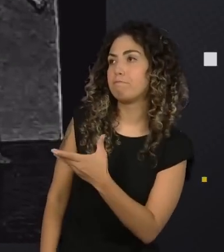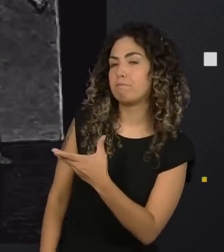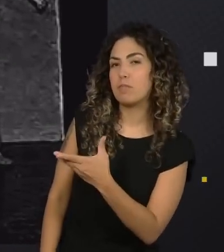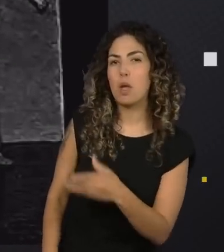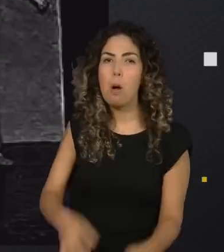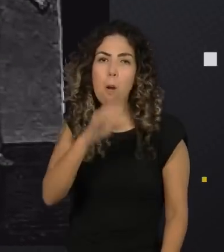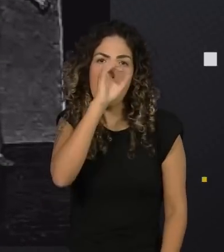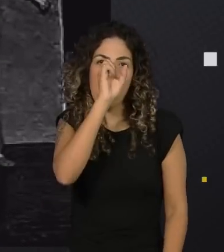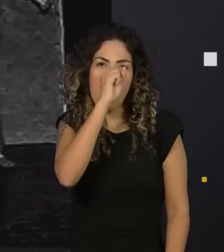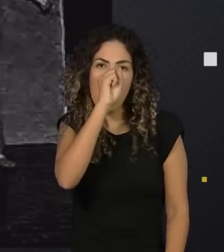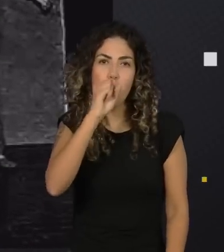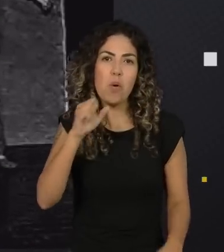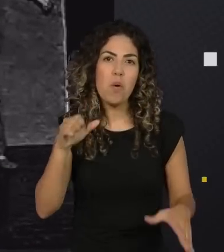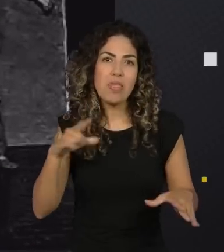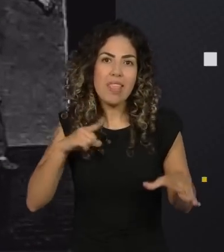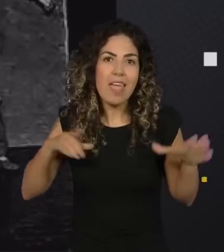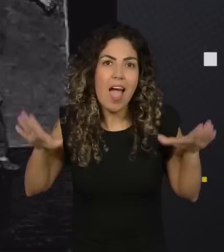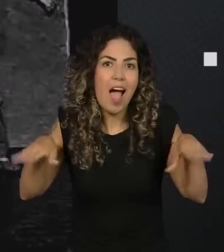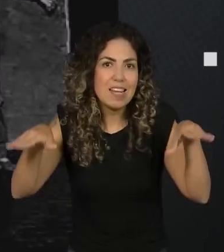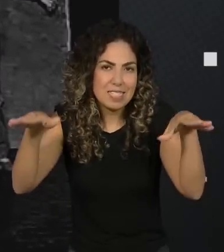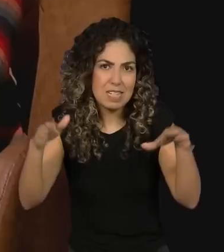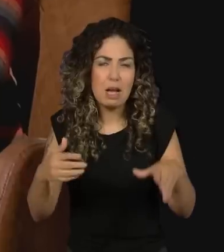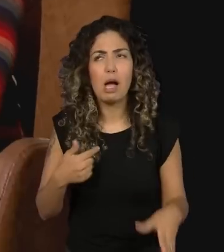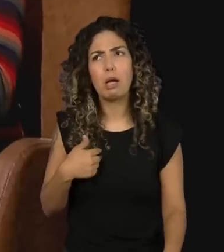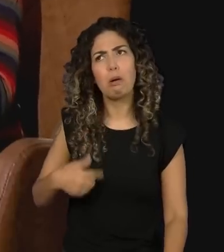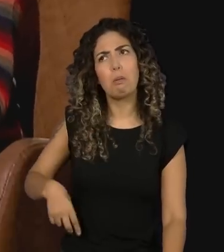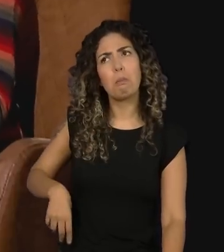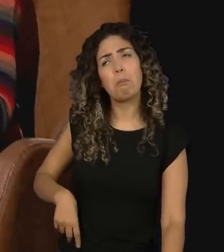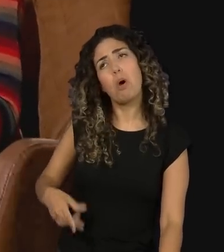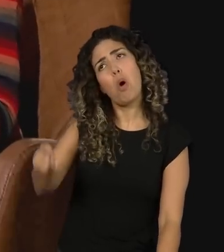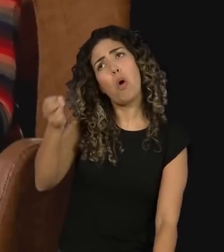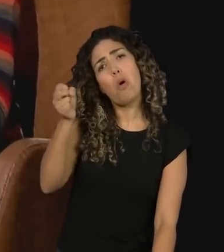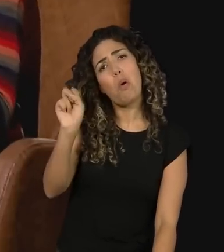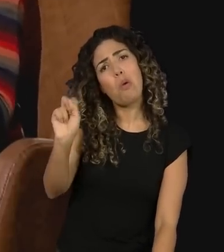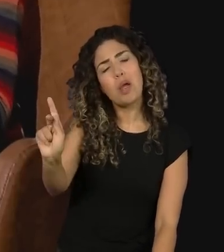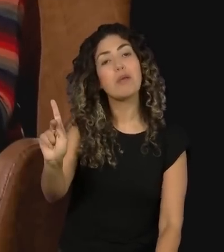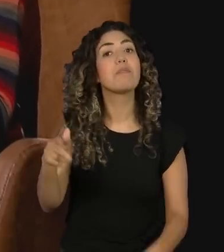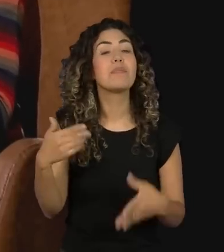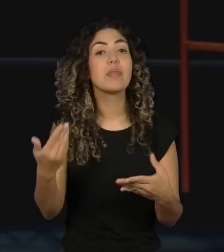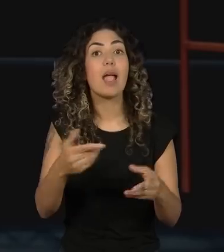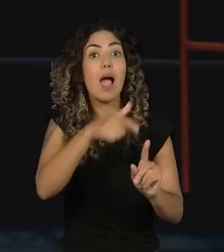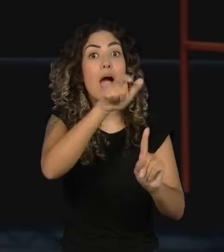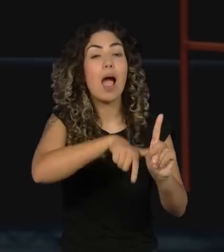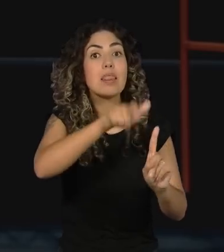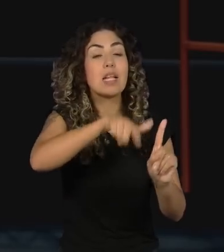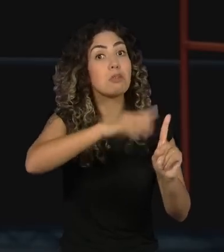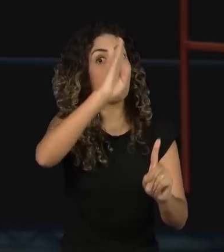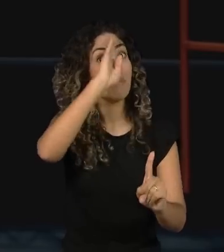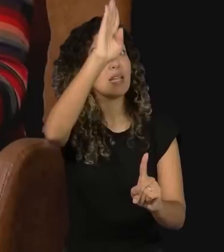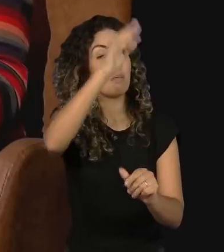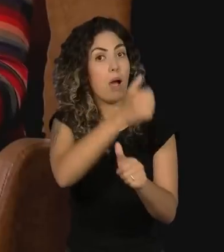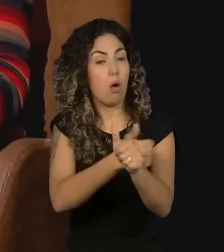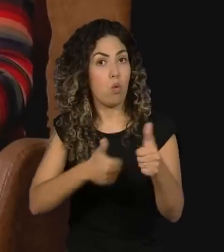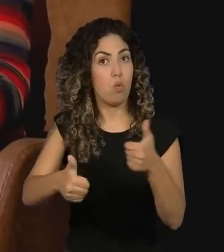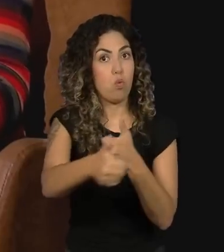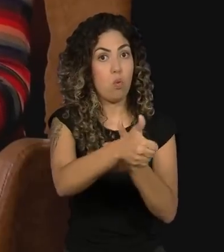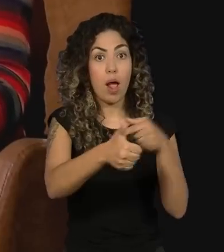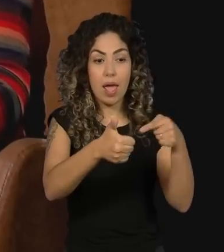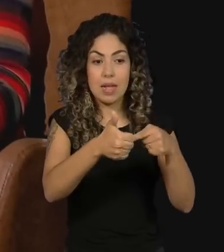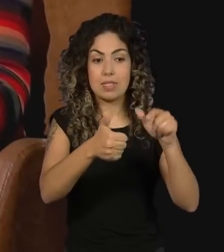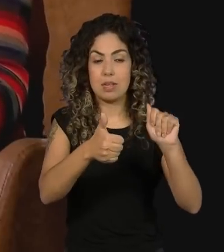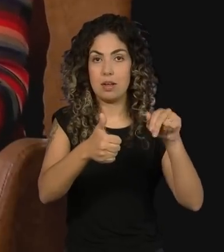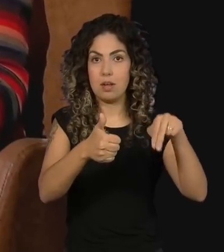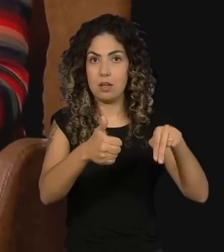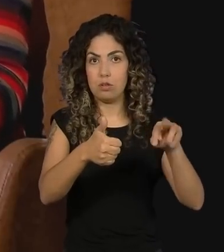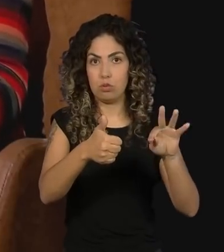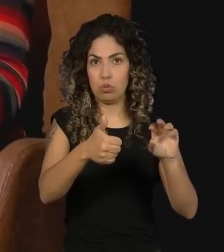Falei, tá bom, eu topo. Aí quem fazia o papel principal, a Antônia, houve um desentendimento,